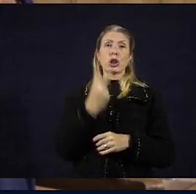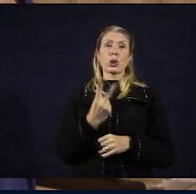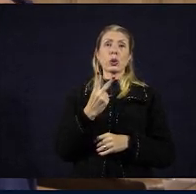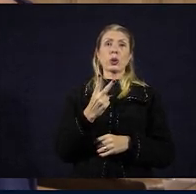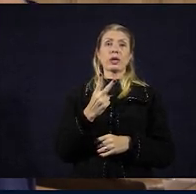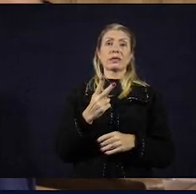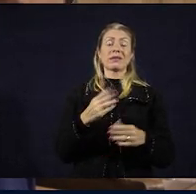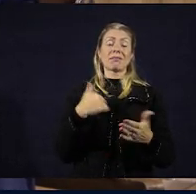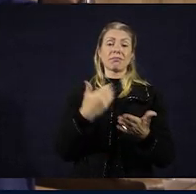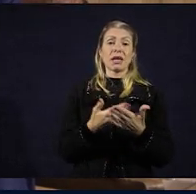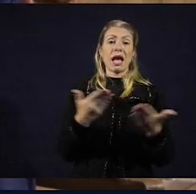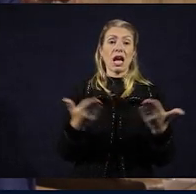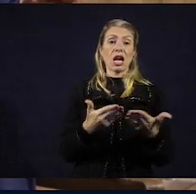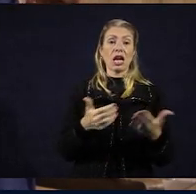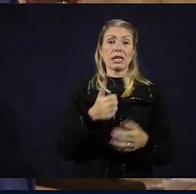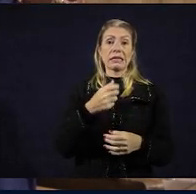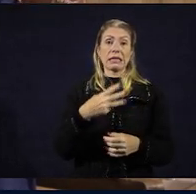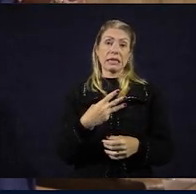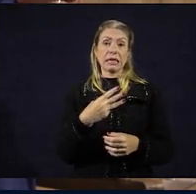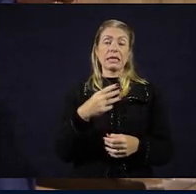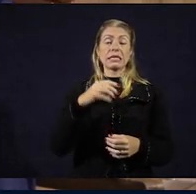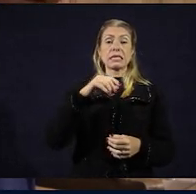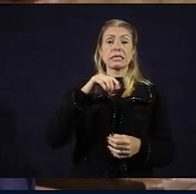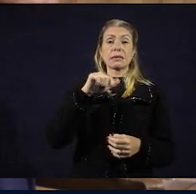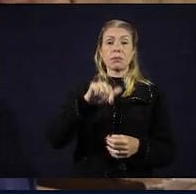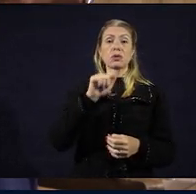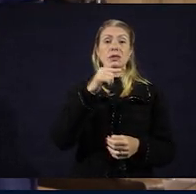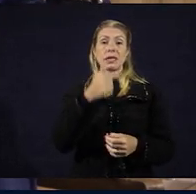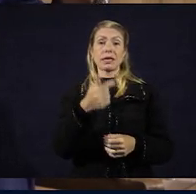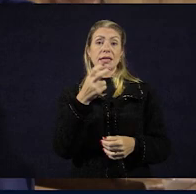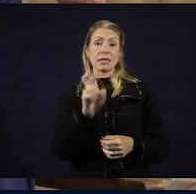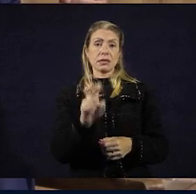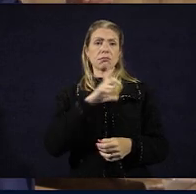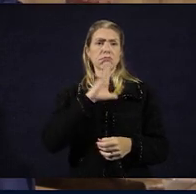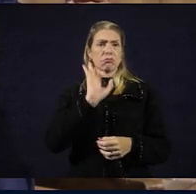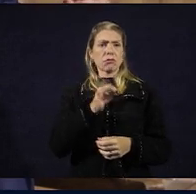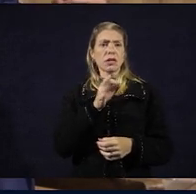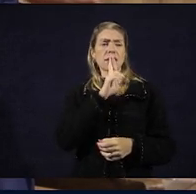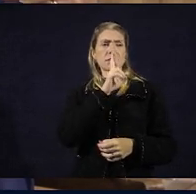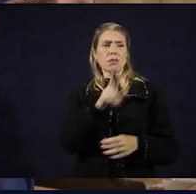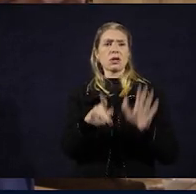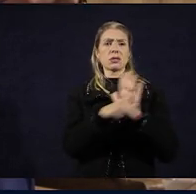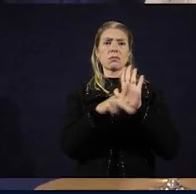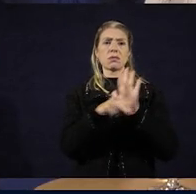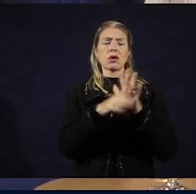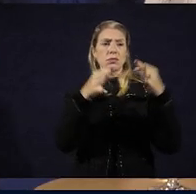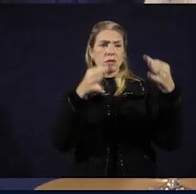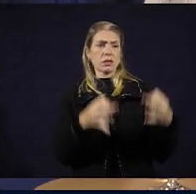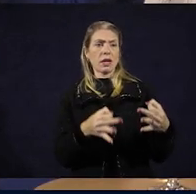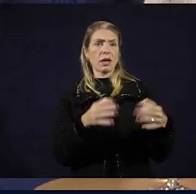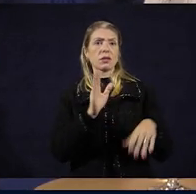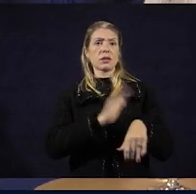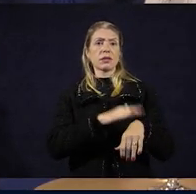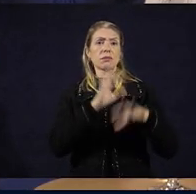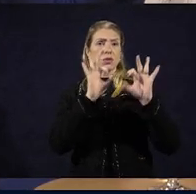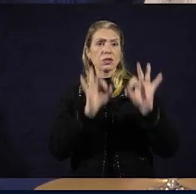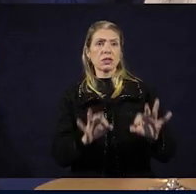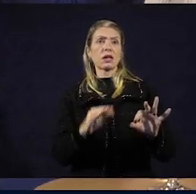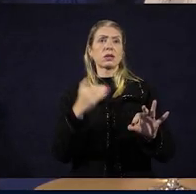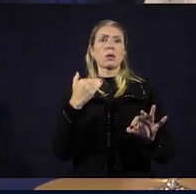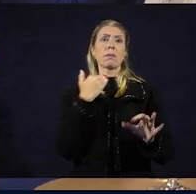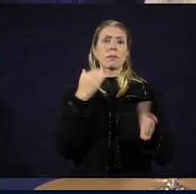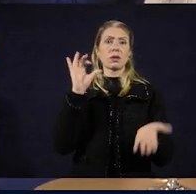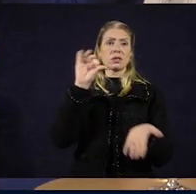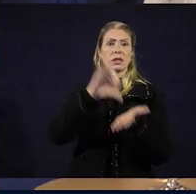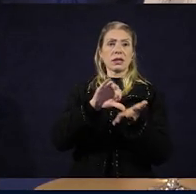1375 por uma correta político do Banco Central uma resposta apropriada e no tempo certo do nosso Banco